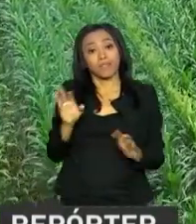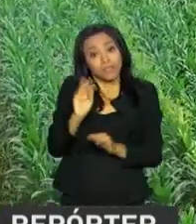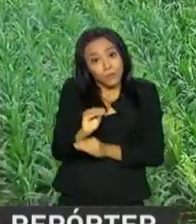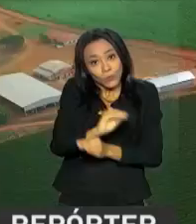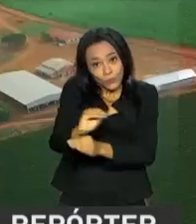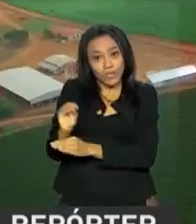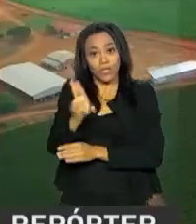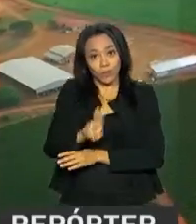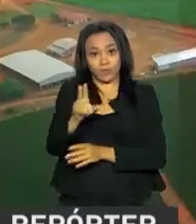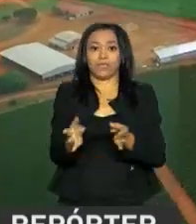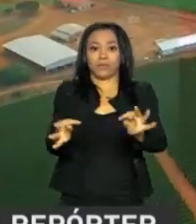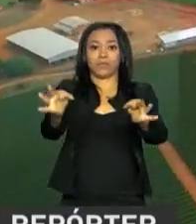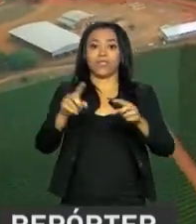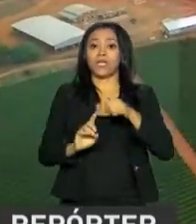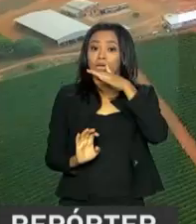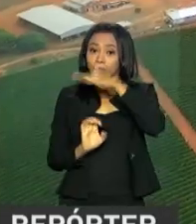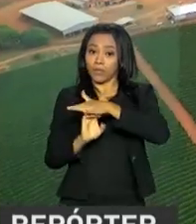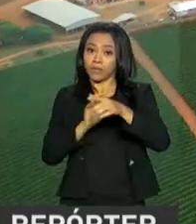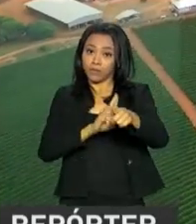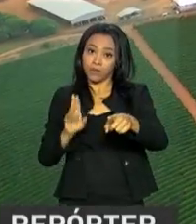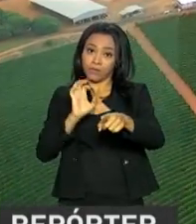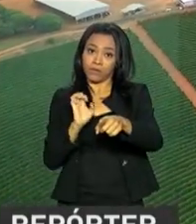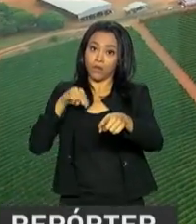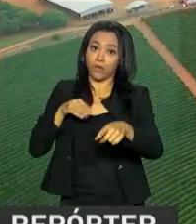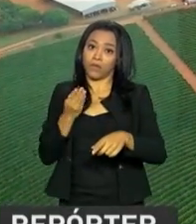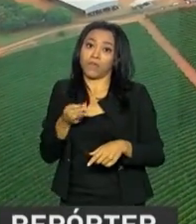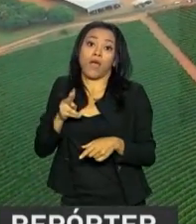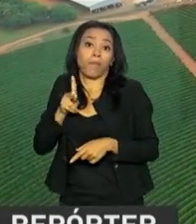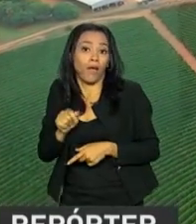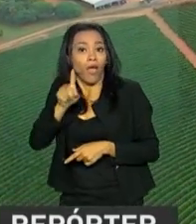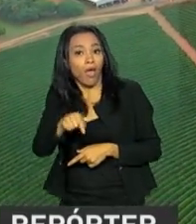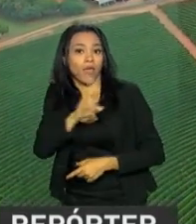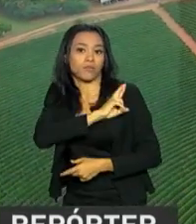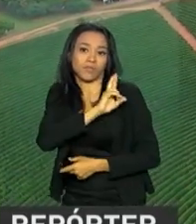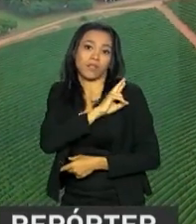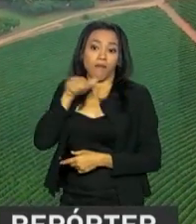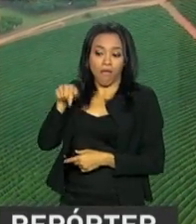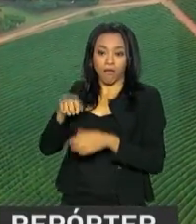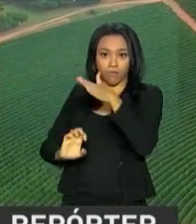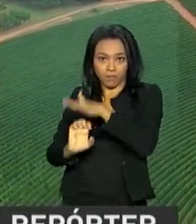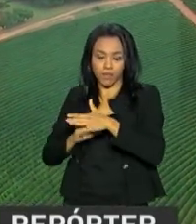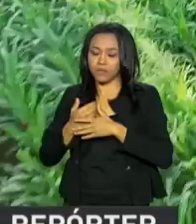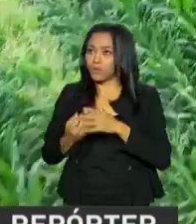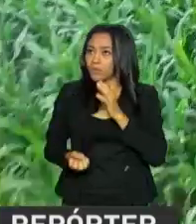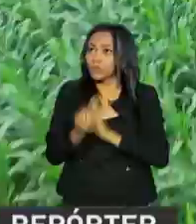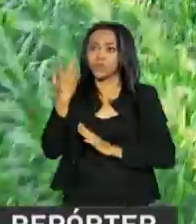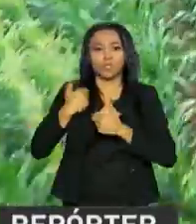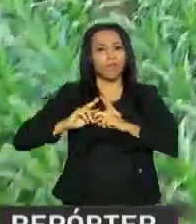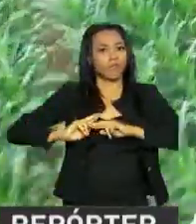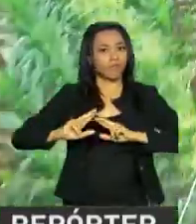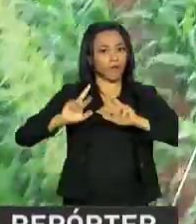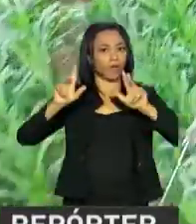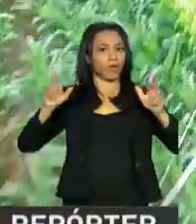tecnologia e embrapa tem papel essencial nessa questão a empresa vem desenvolvendo várias tecnologias para